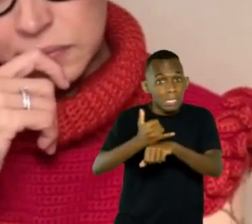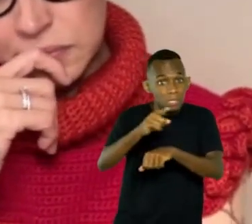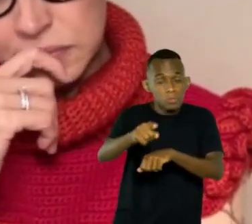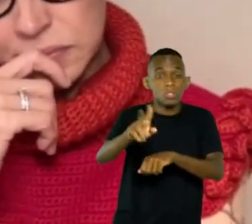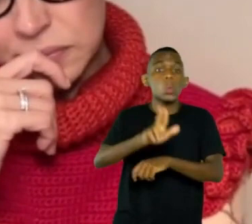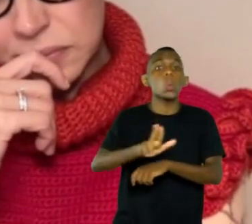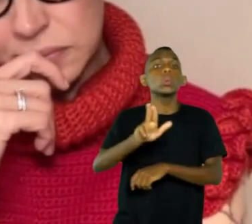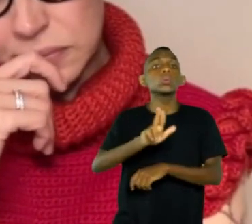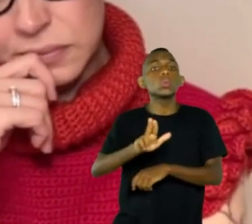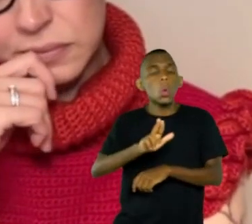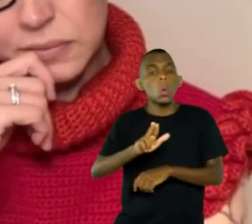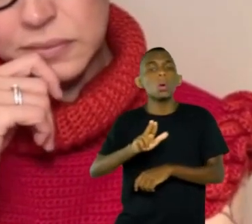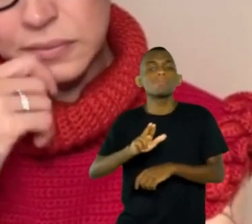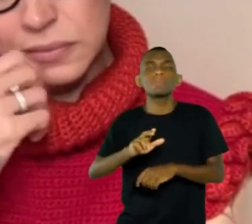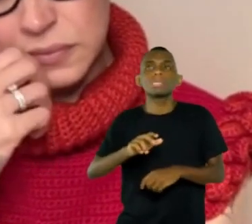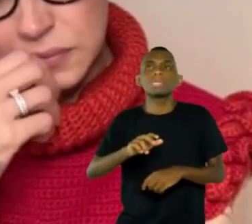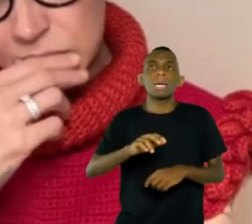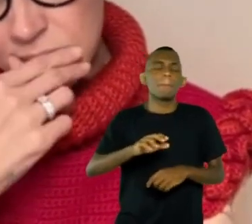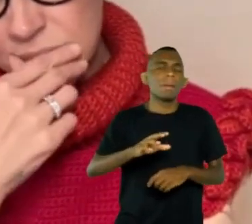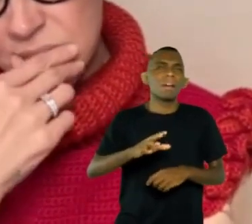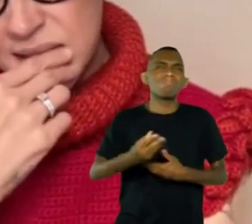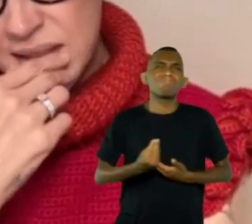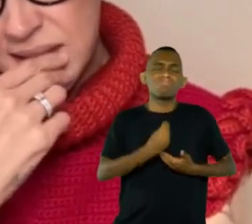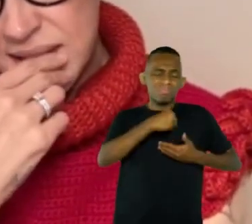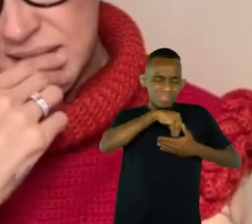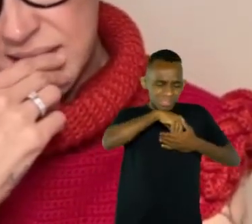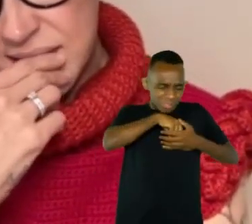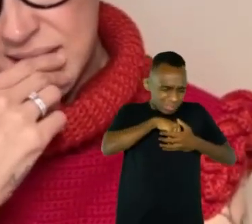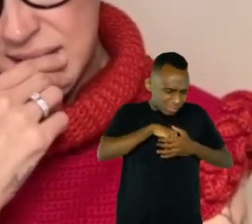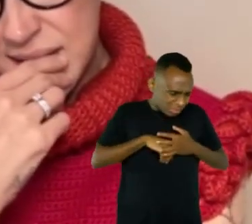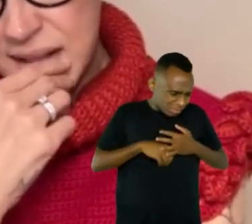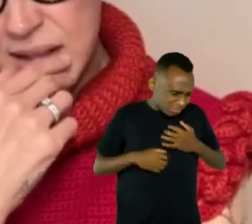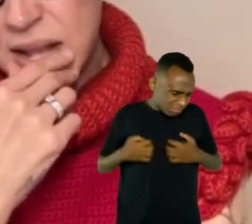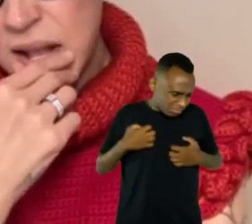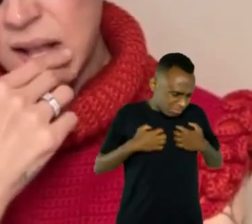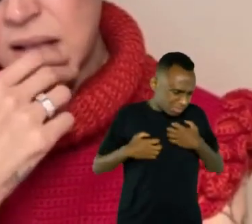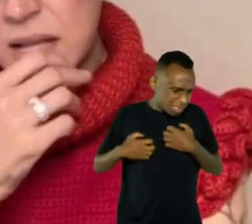utilizar para não guardar mágoas dessas adversidades?